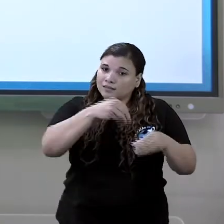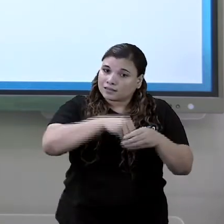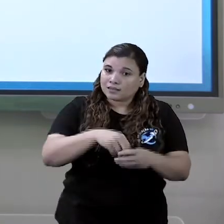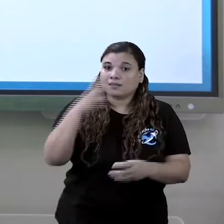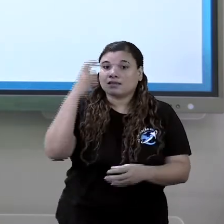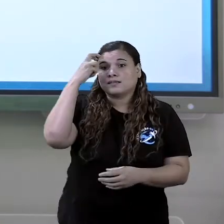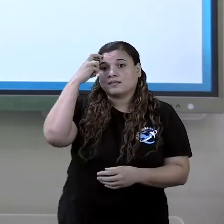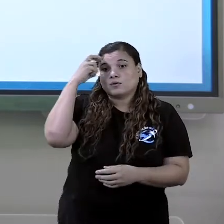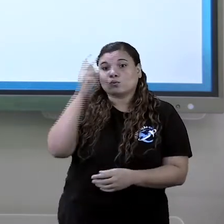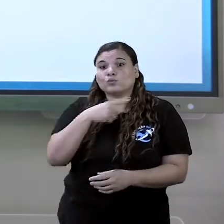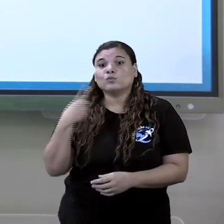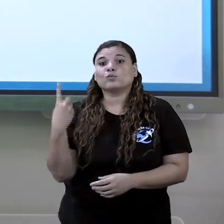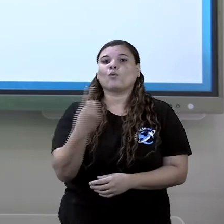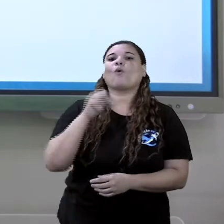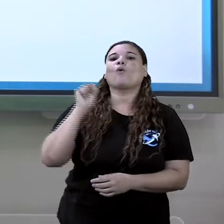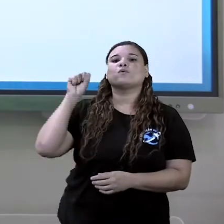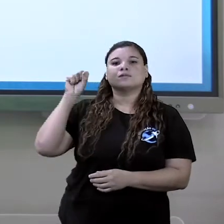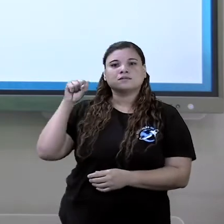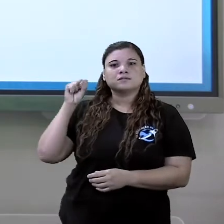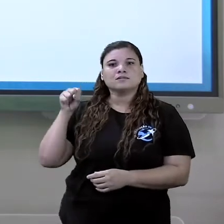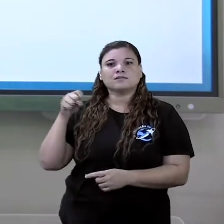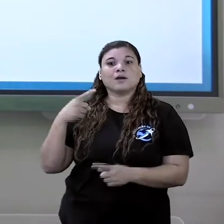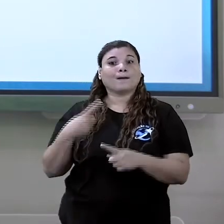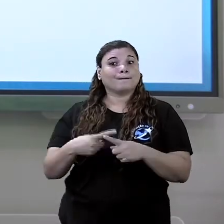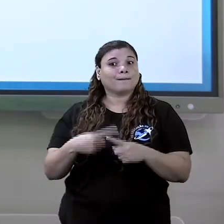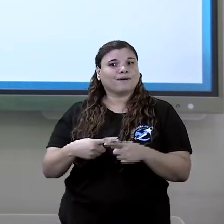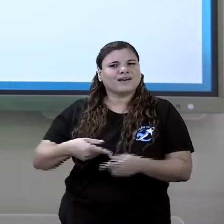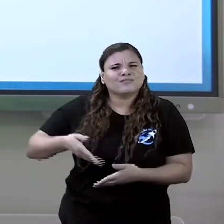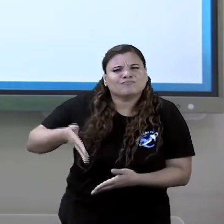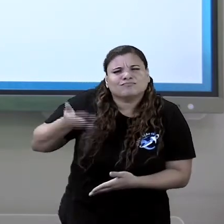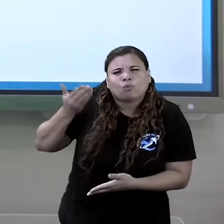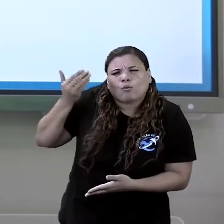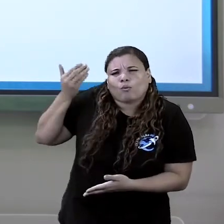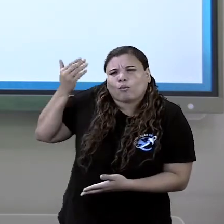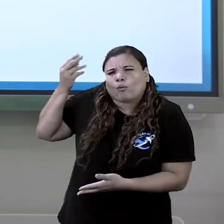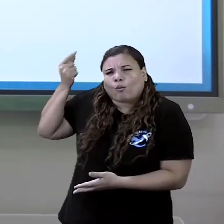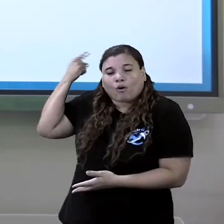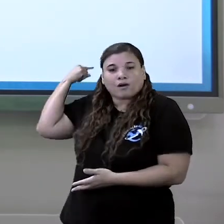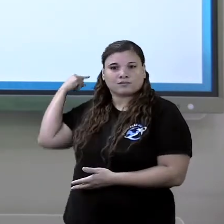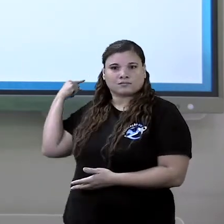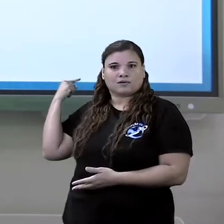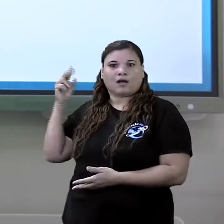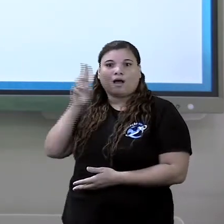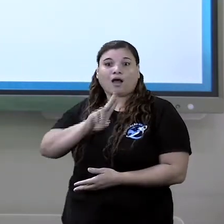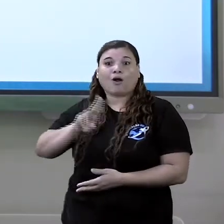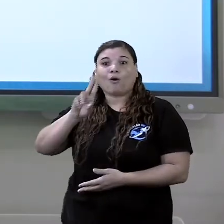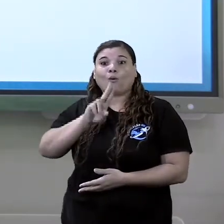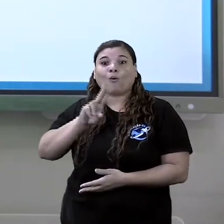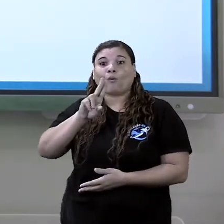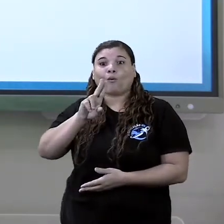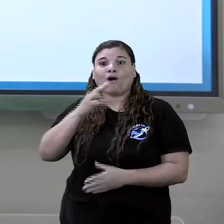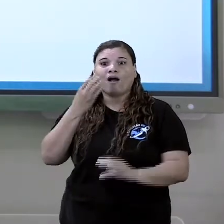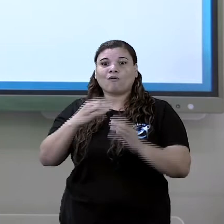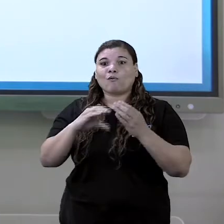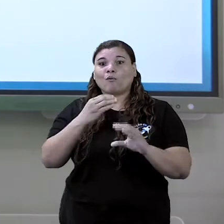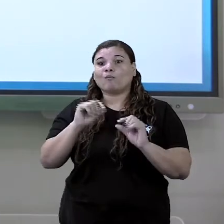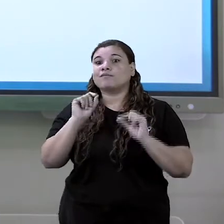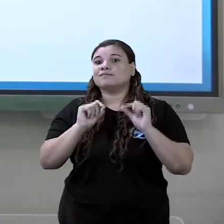né? Ela fez parte de uma geração que antecedeu a nossa. Então, ela pode ser um exemplo de cultura